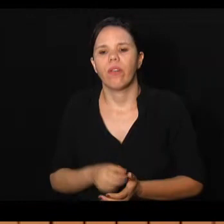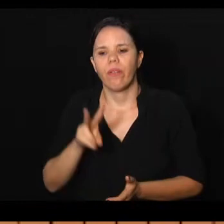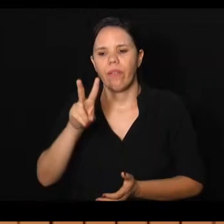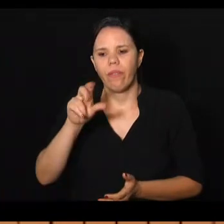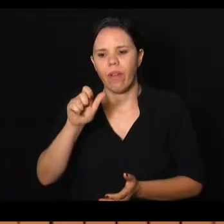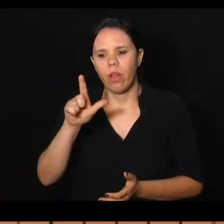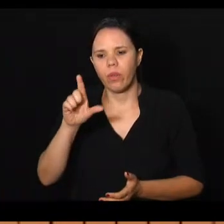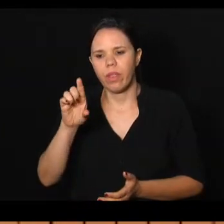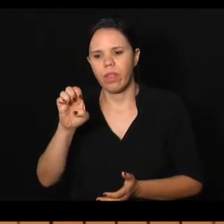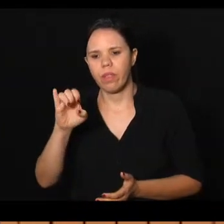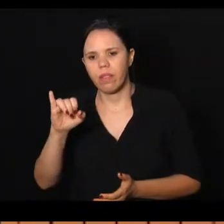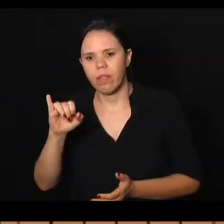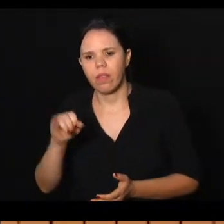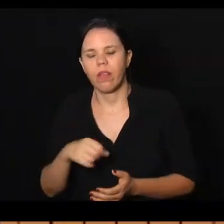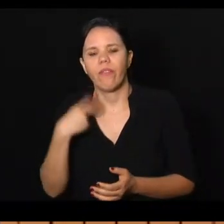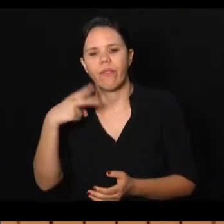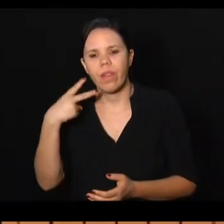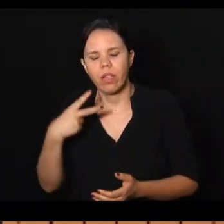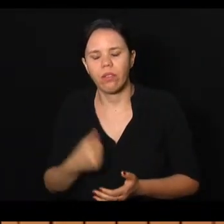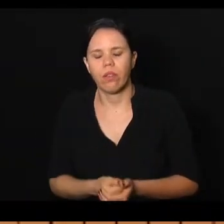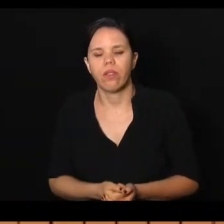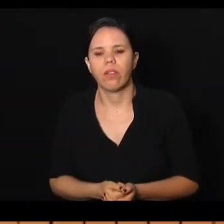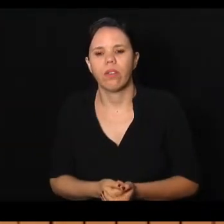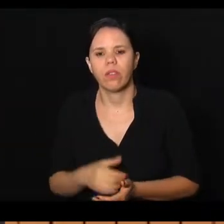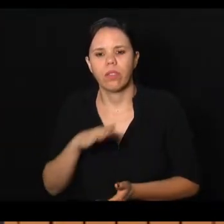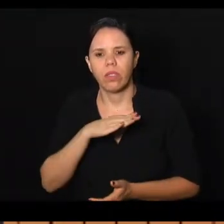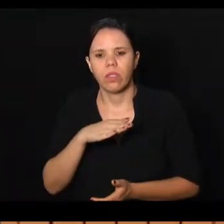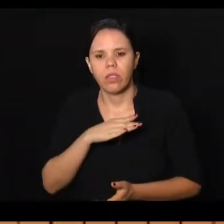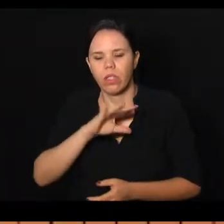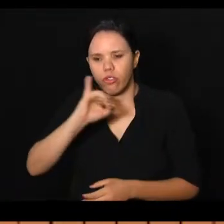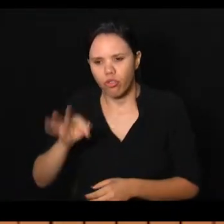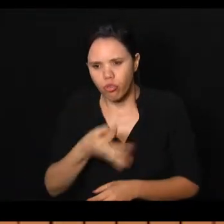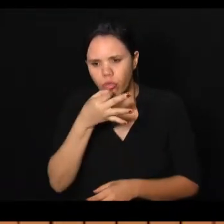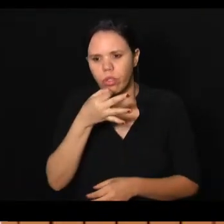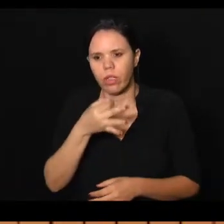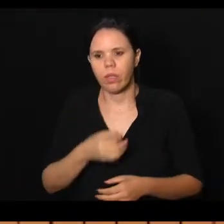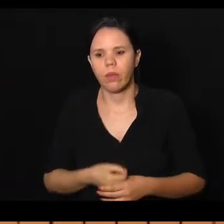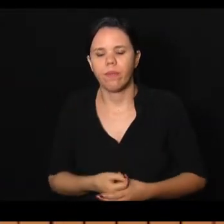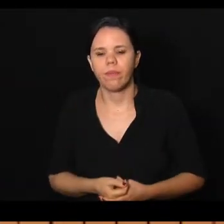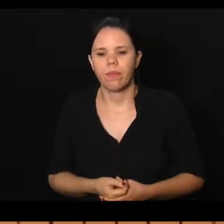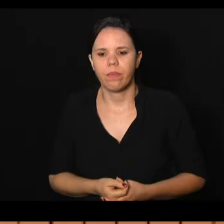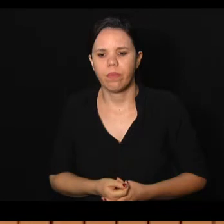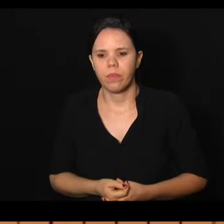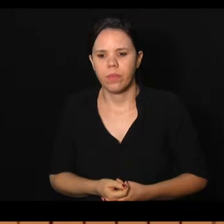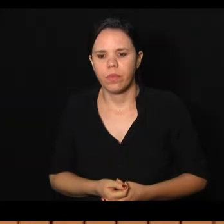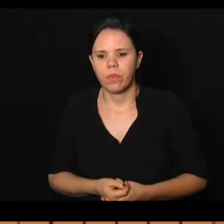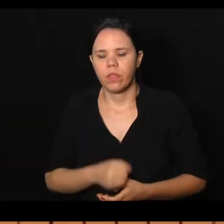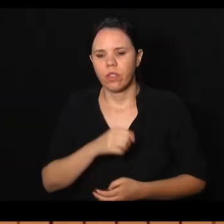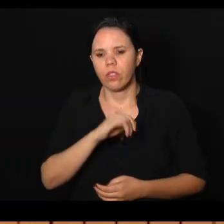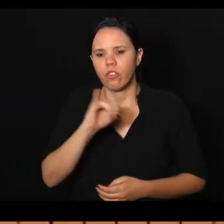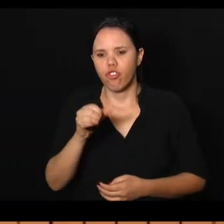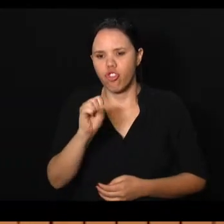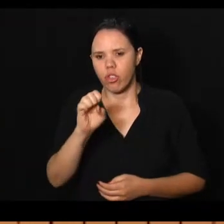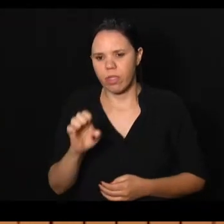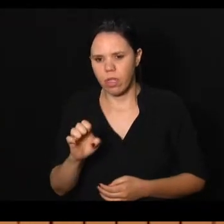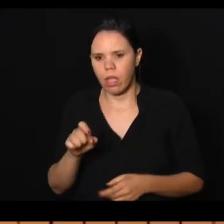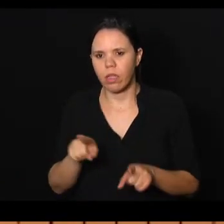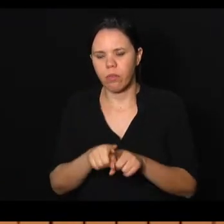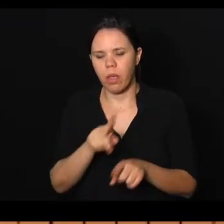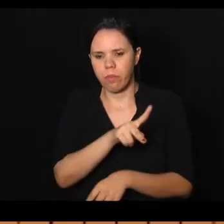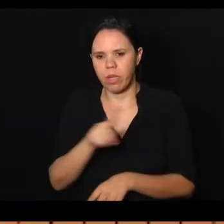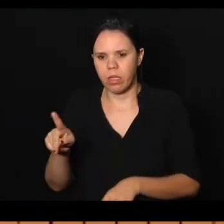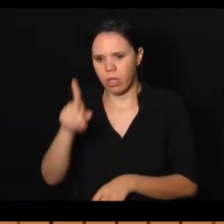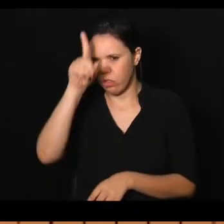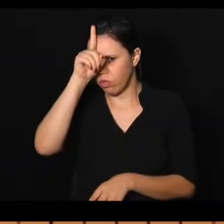Valdeci Delano, vereador da cidade de Jundiaí, José Coral, presidente do